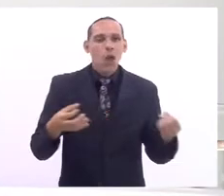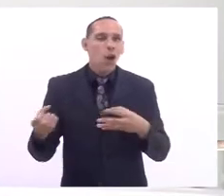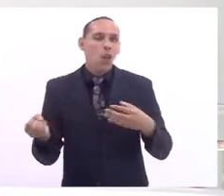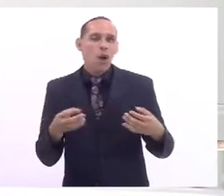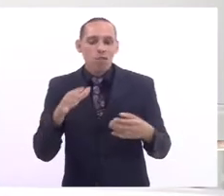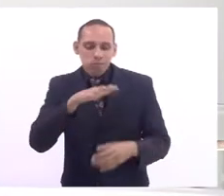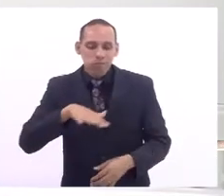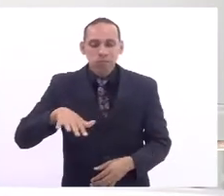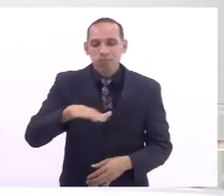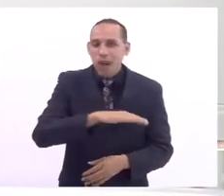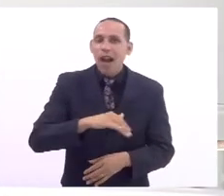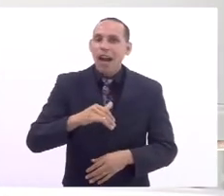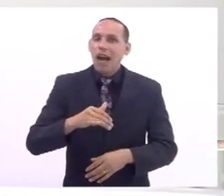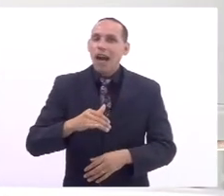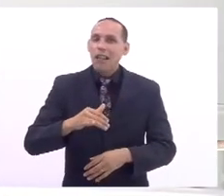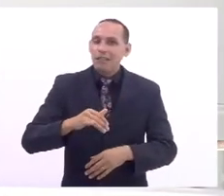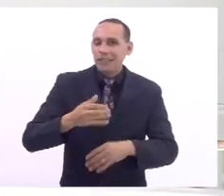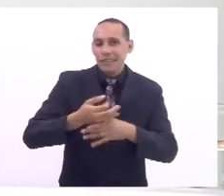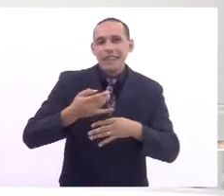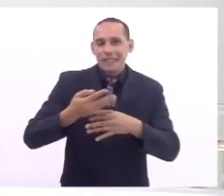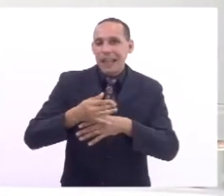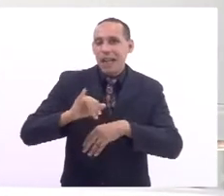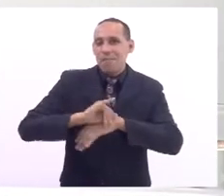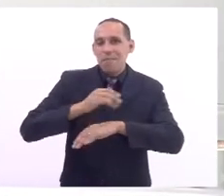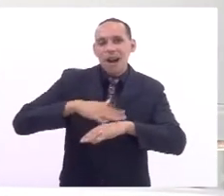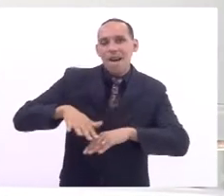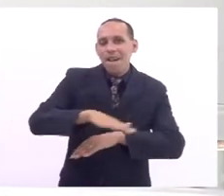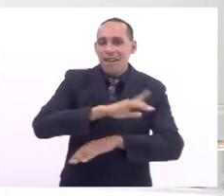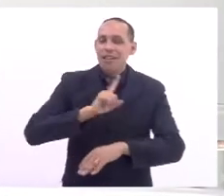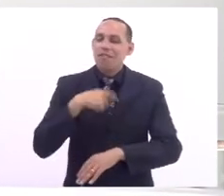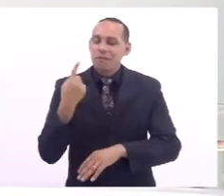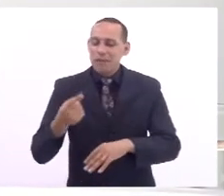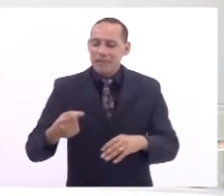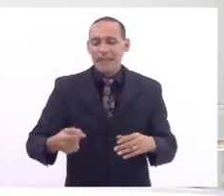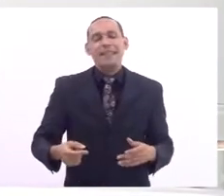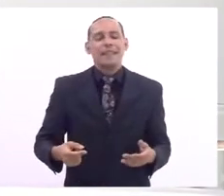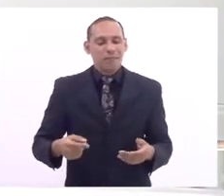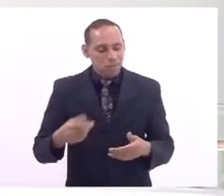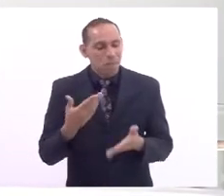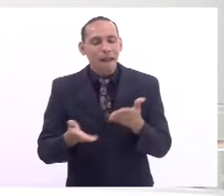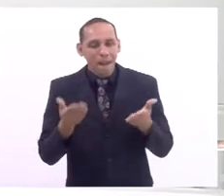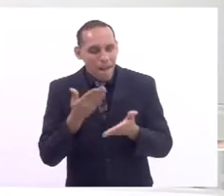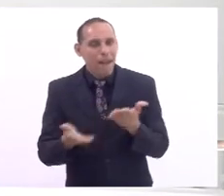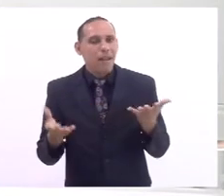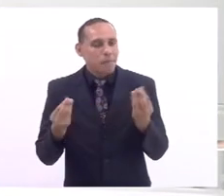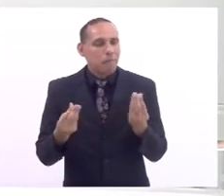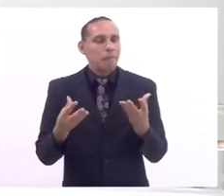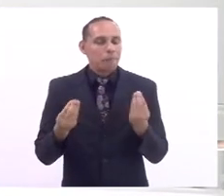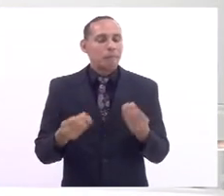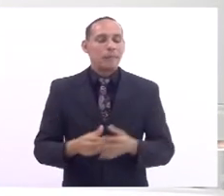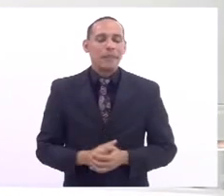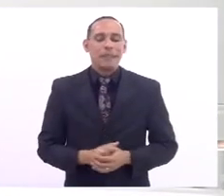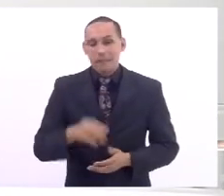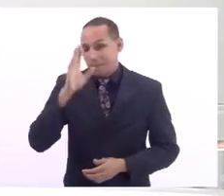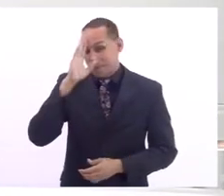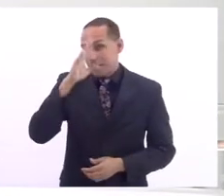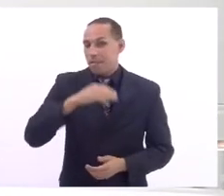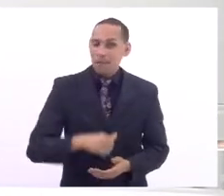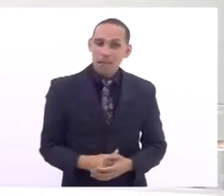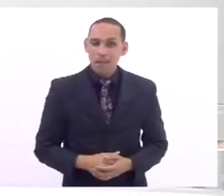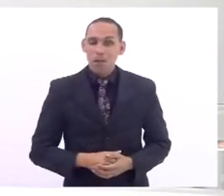esse espaço da cidade metropolitana né sofremos muitos golpes e derrotas principalmente né